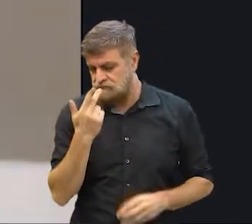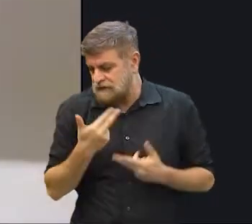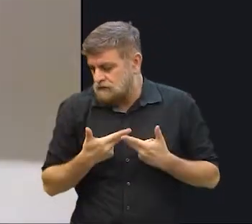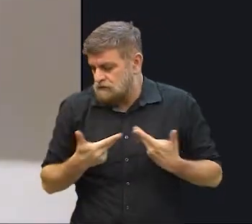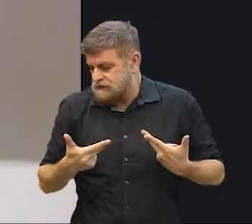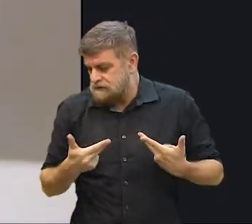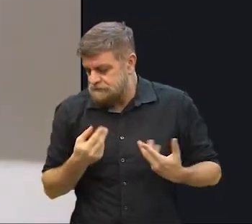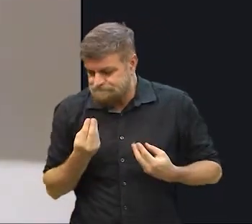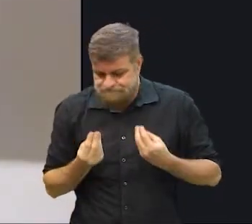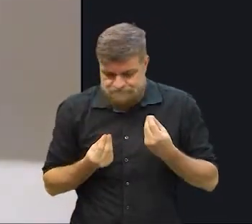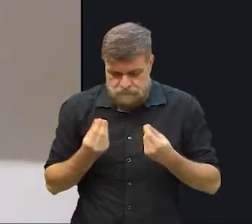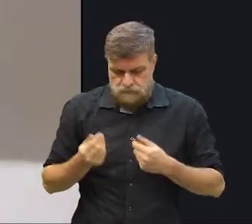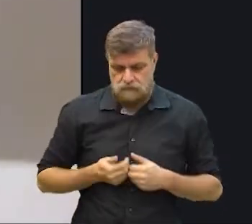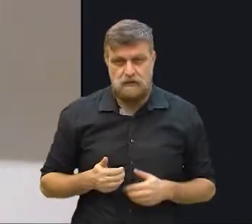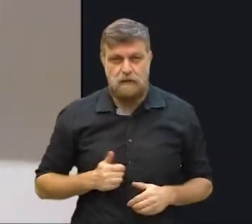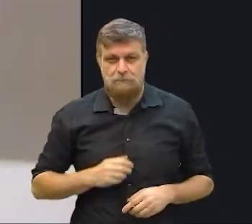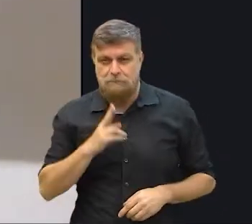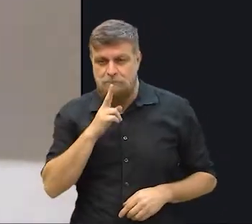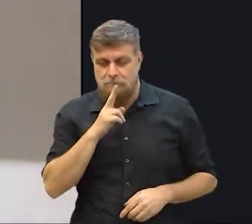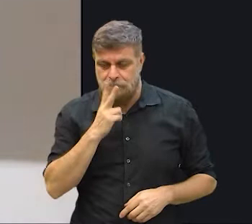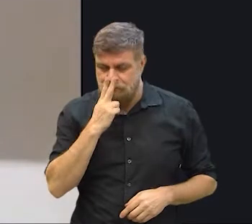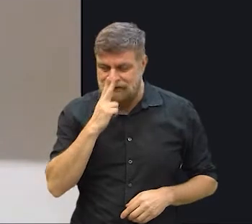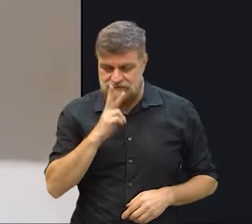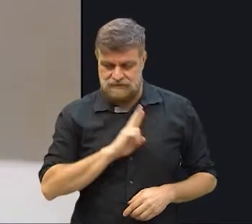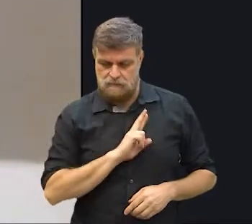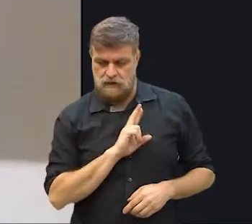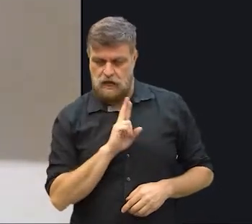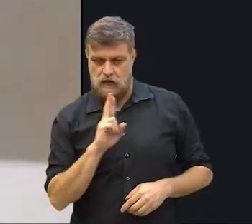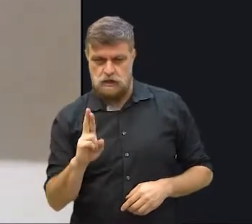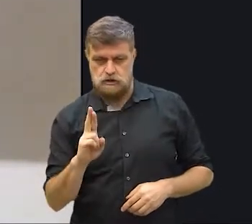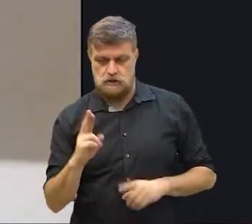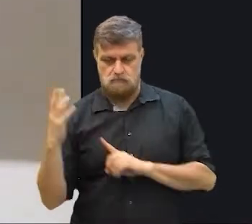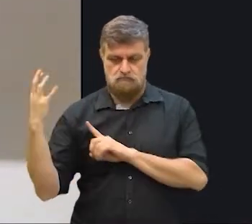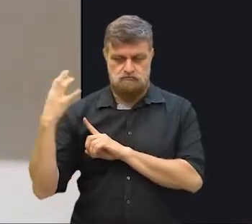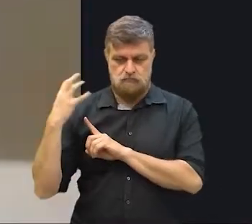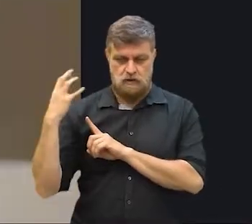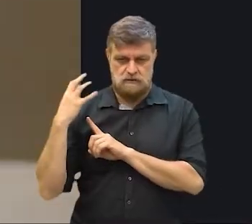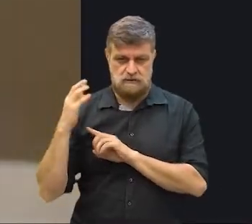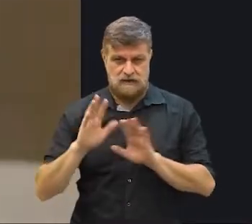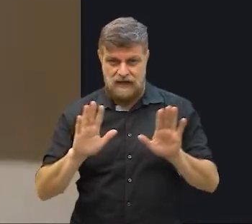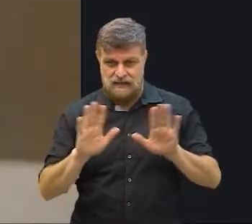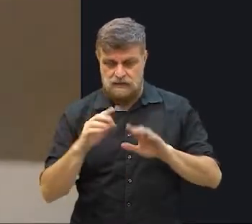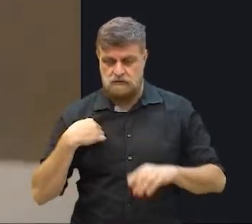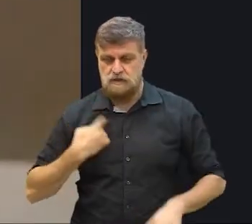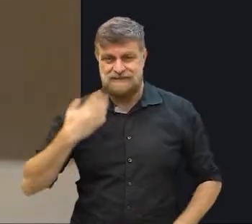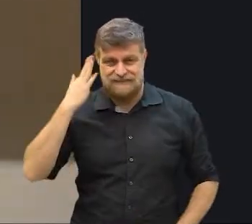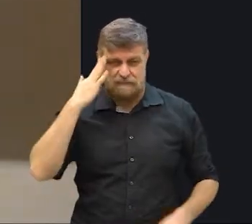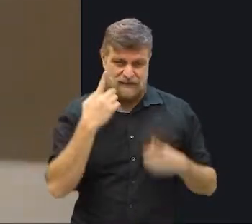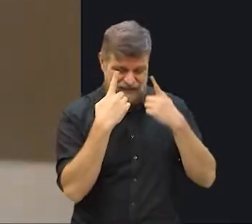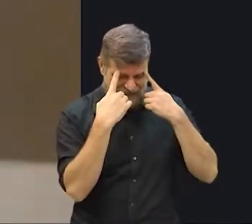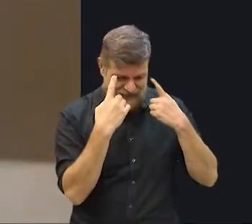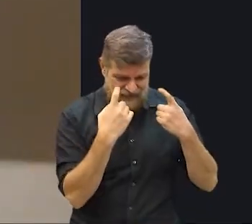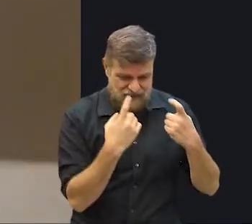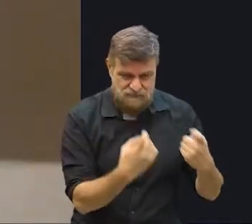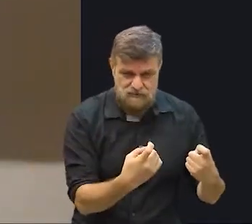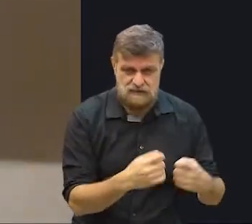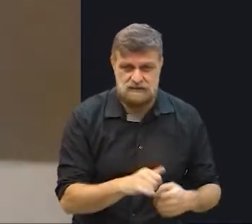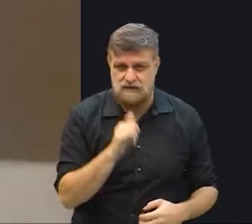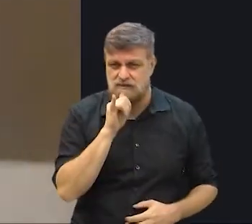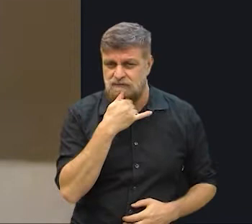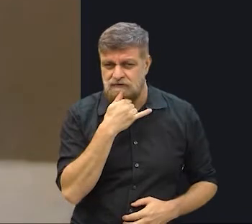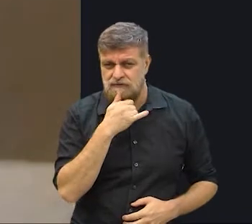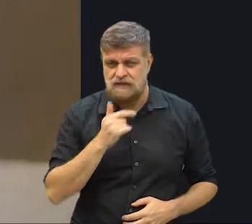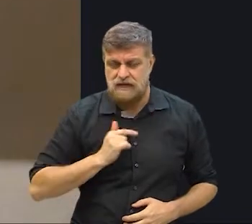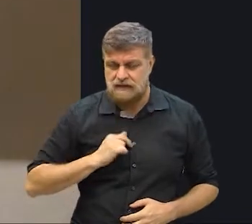alguma coisa sagrada, religiosa, imposta. Mas não. Sabemos que a violência